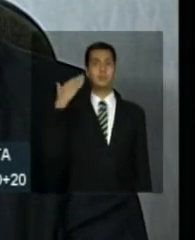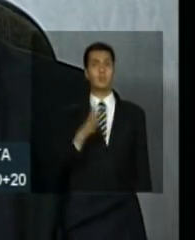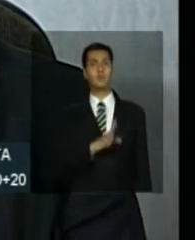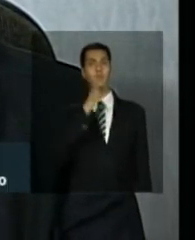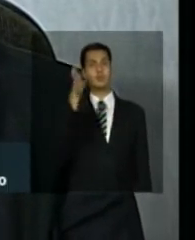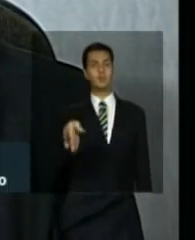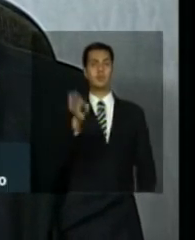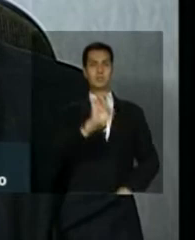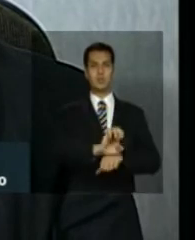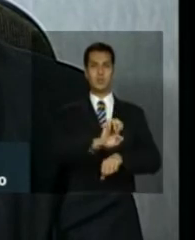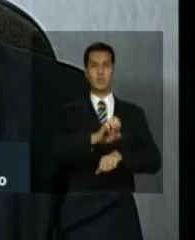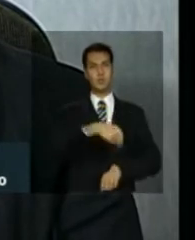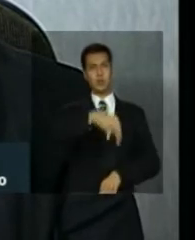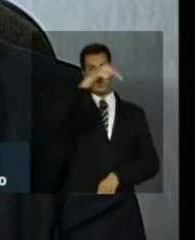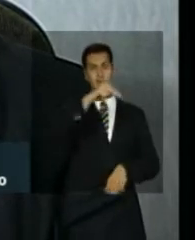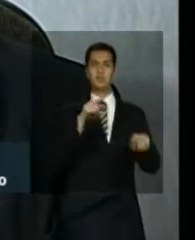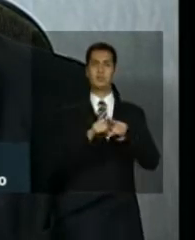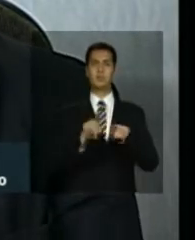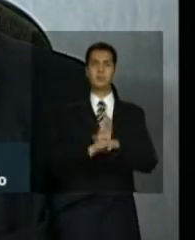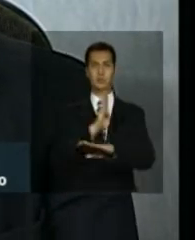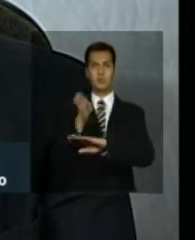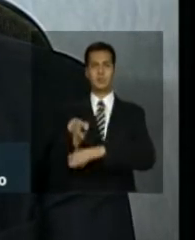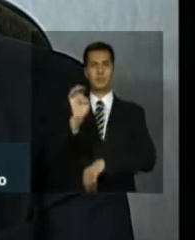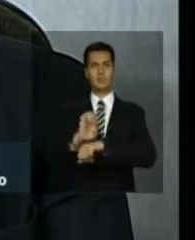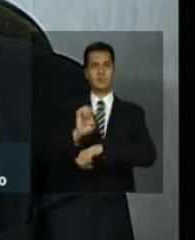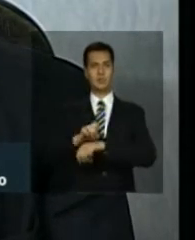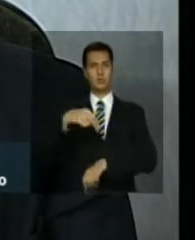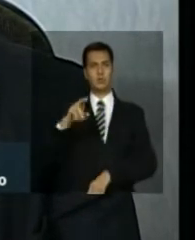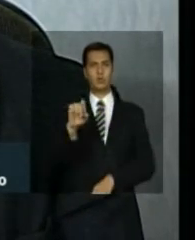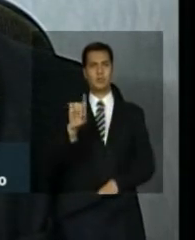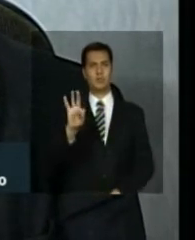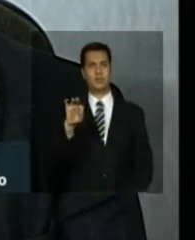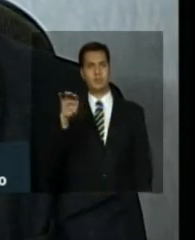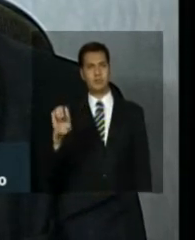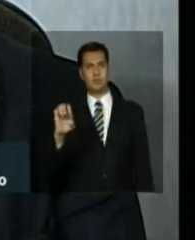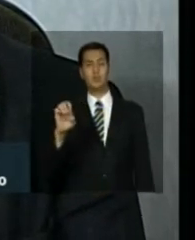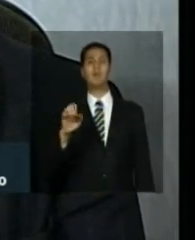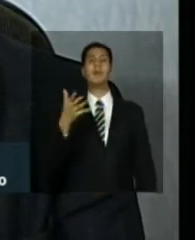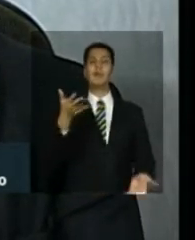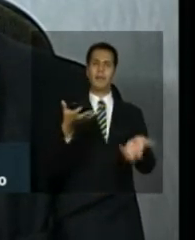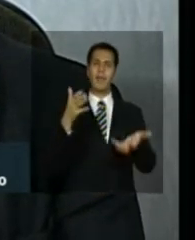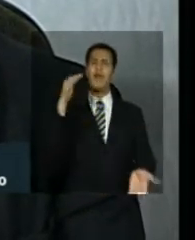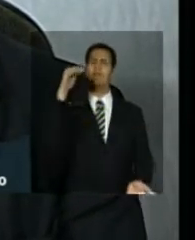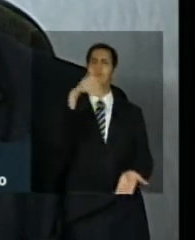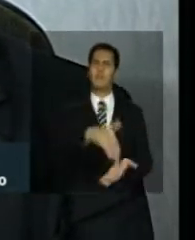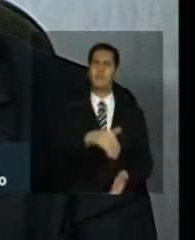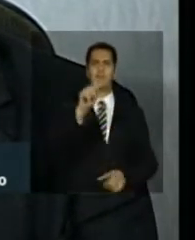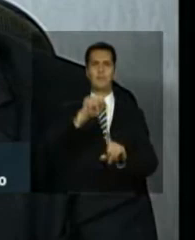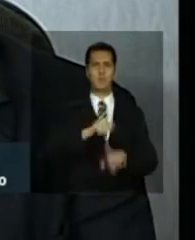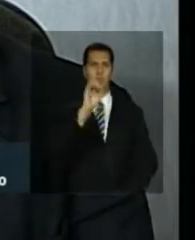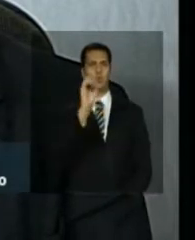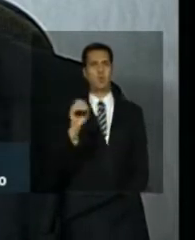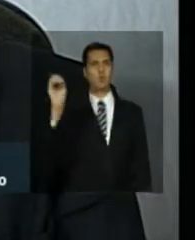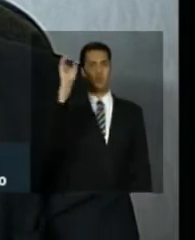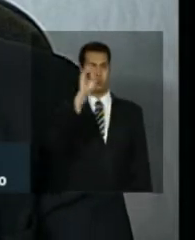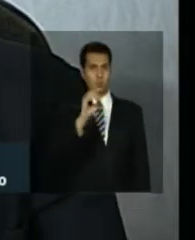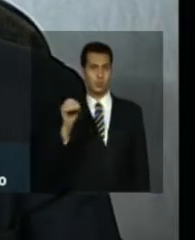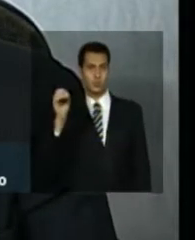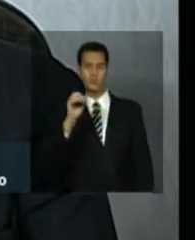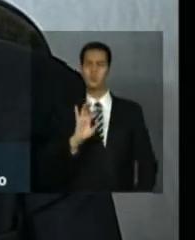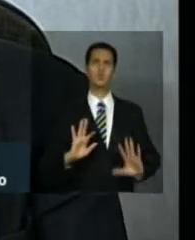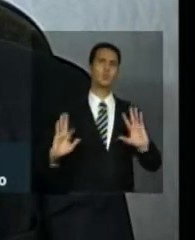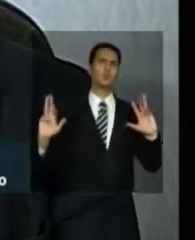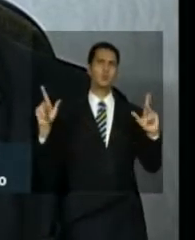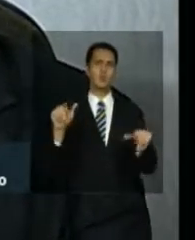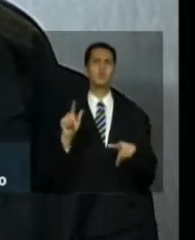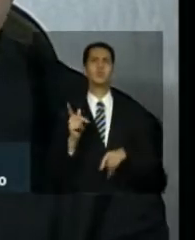queremos chegar até outubro com auditoria feita e até o fim do ano poder dar aos Estados do